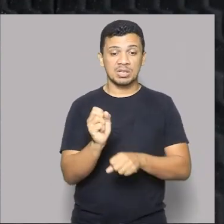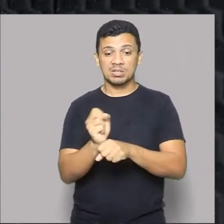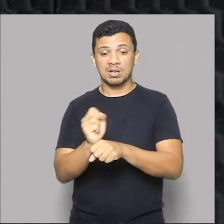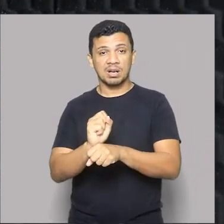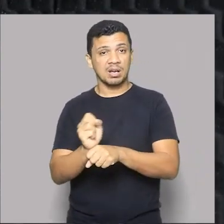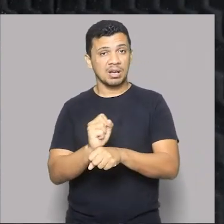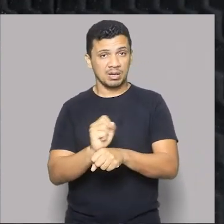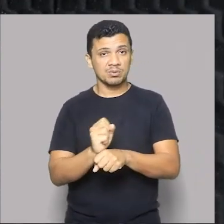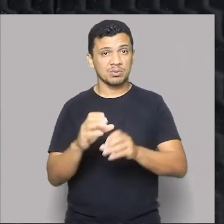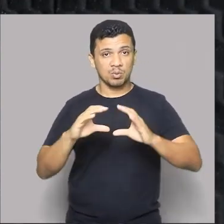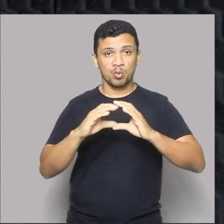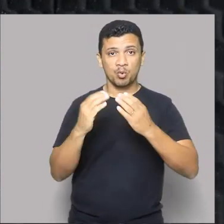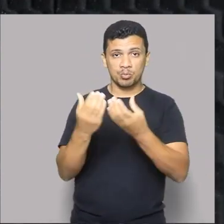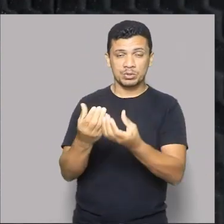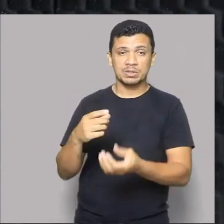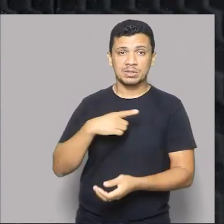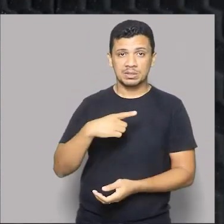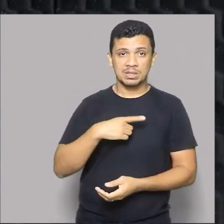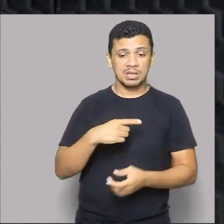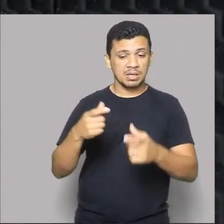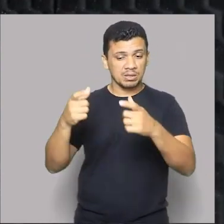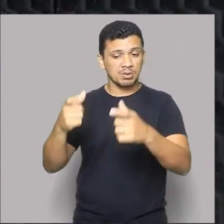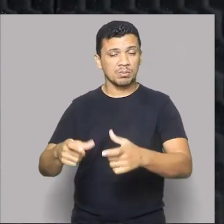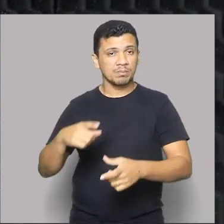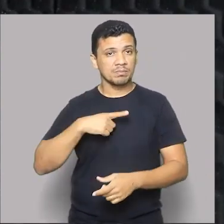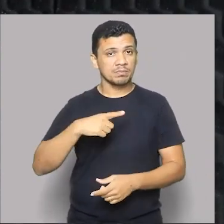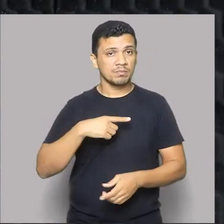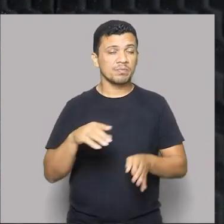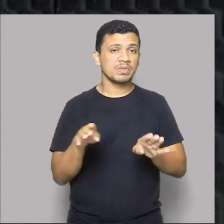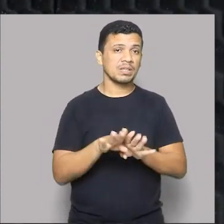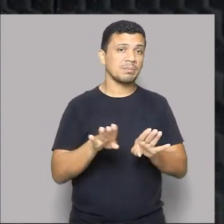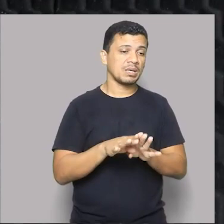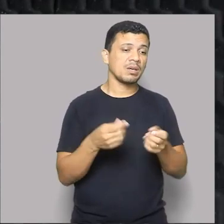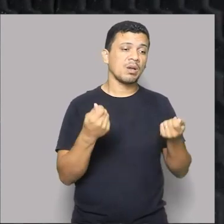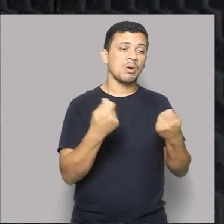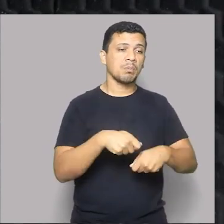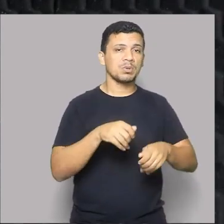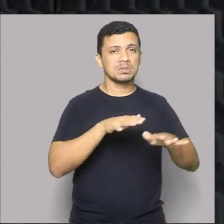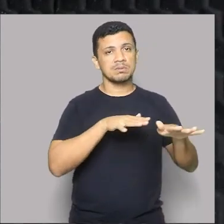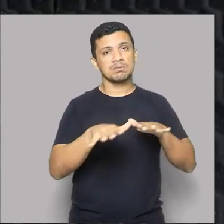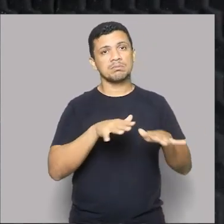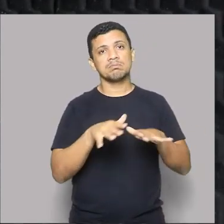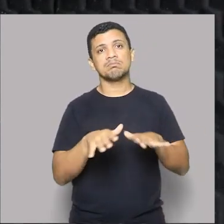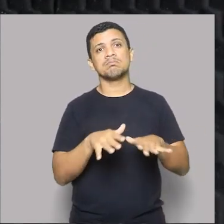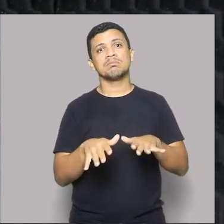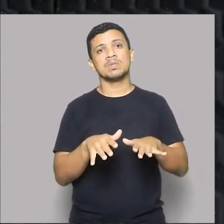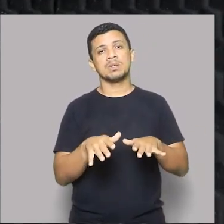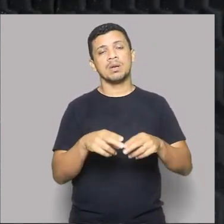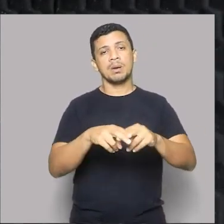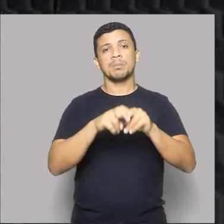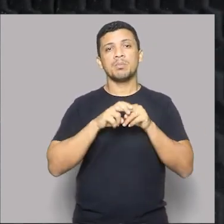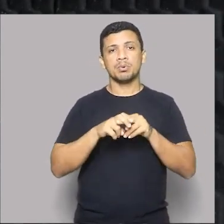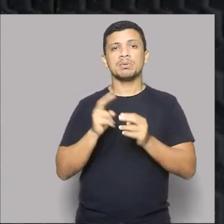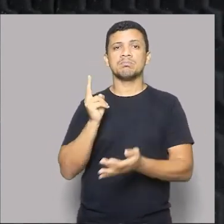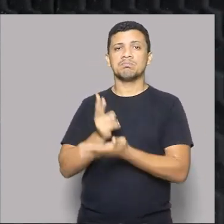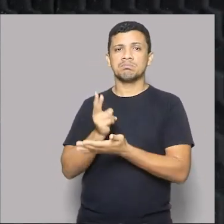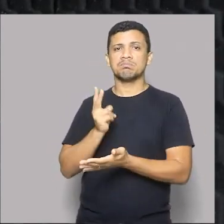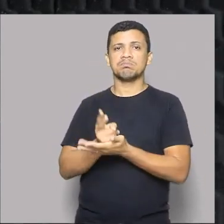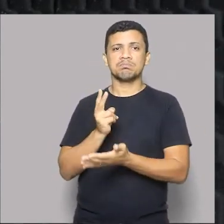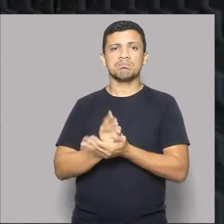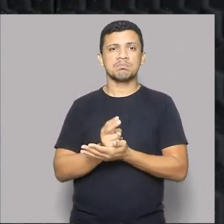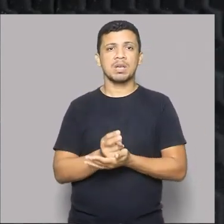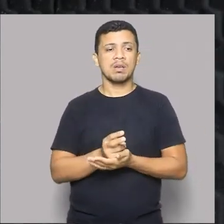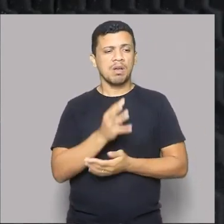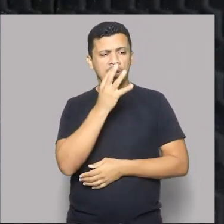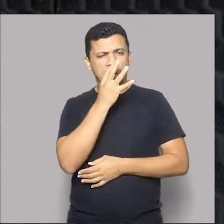aquela comunidade vai ter, que aquele bairro vai ter e nos possíveis deslocamentos. E é por isso que sempre a gente observa nas